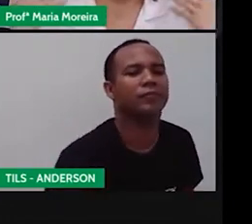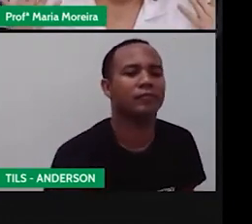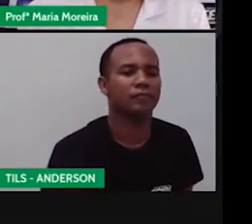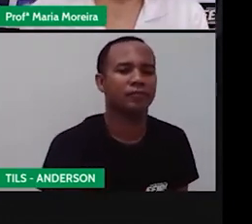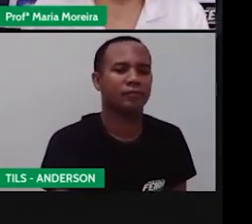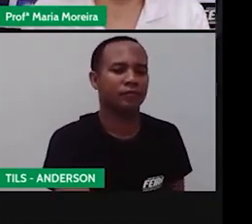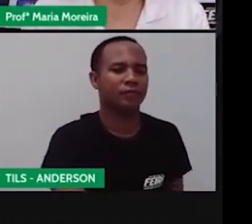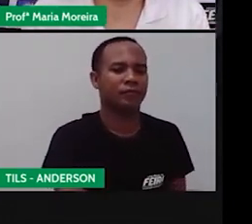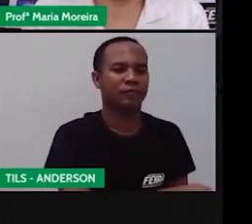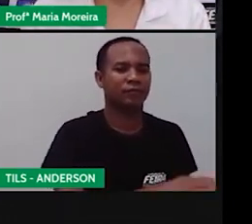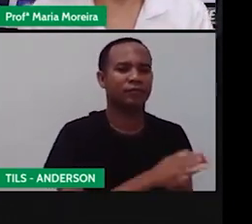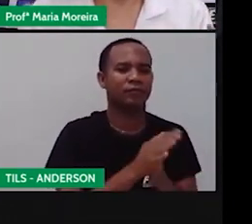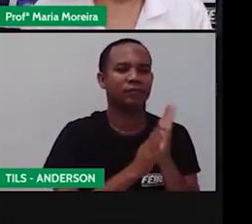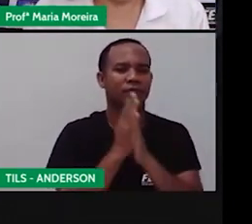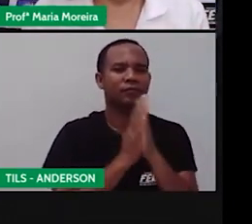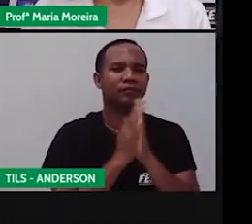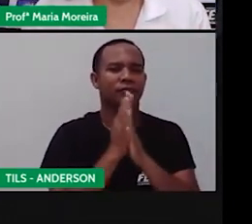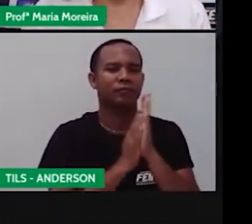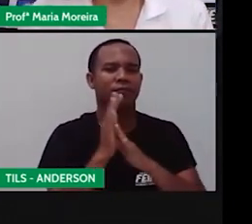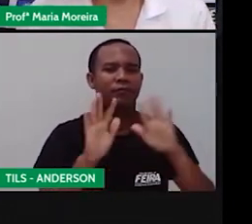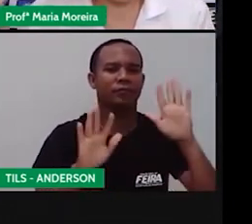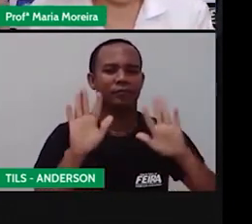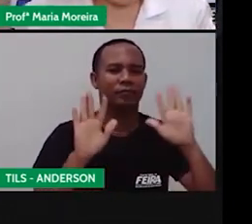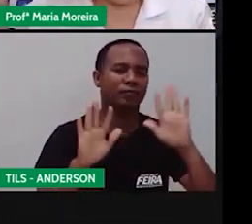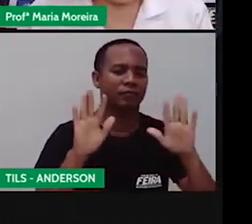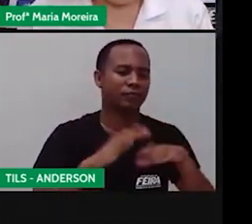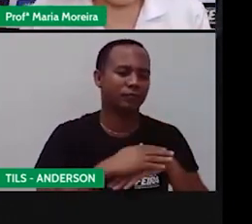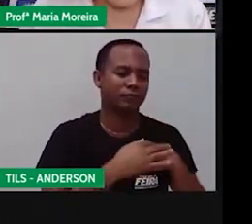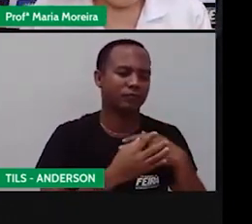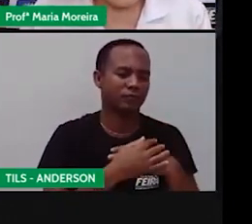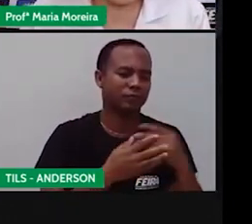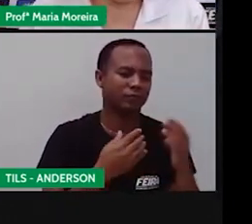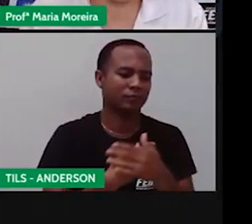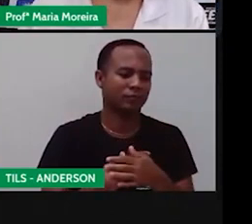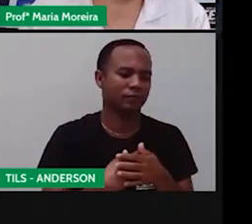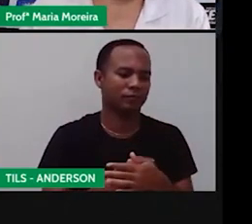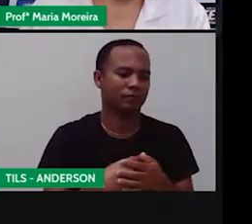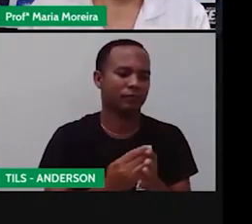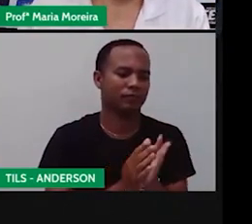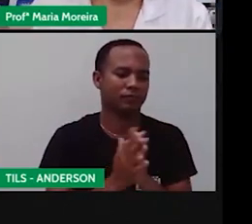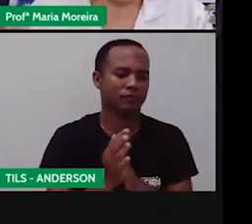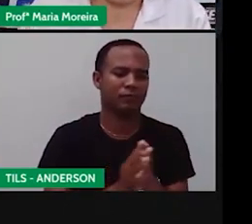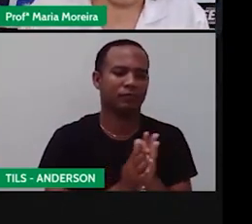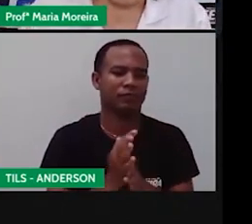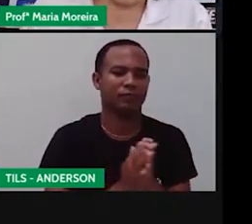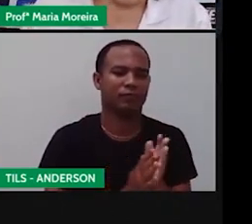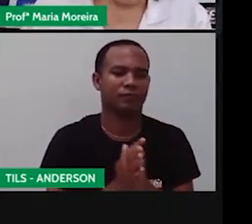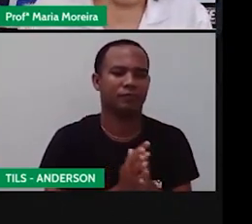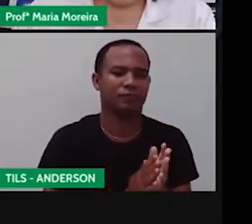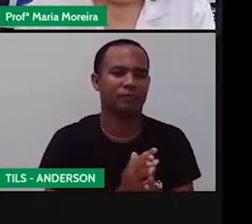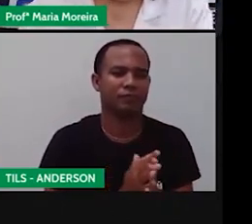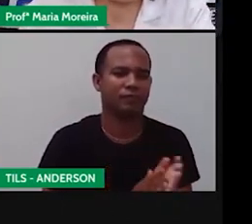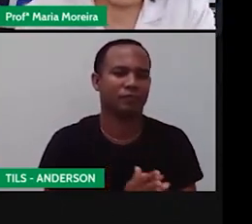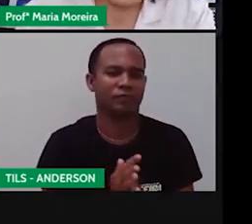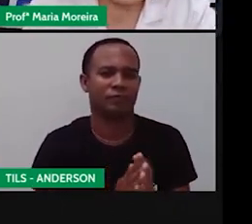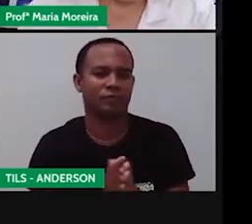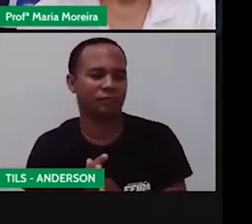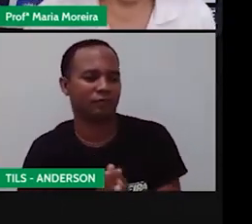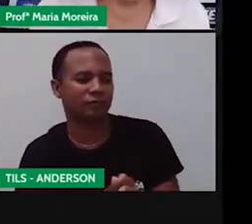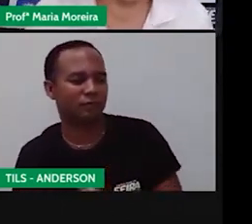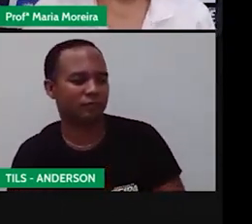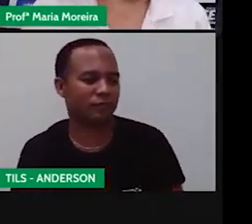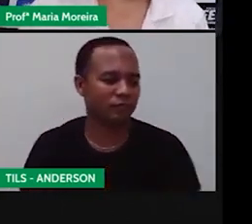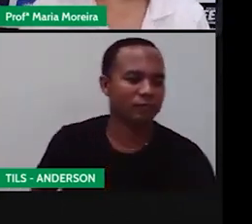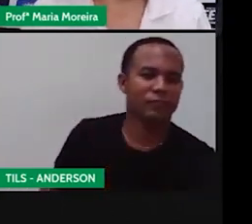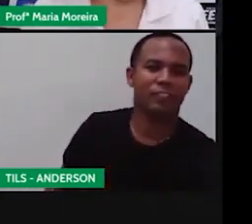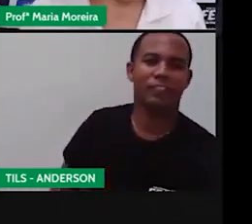para que em breve a gente possa o quê? Se encontrar, dar aquele abraço bem apertado. Já pensou encontrar com a Pró Maria em algum lugar? Oi, Pró Maria, eu